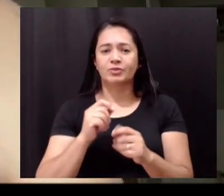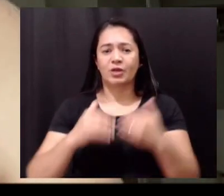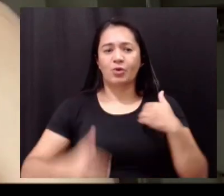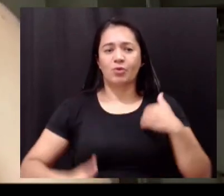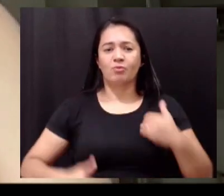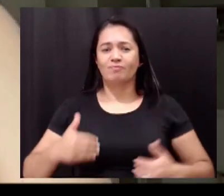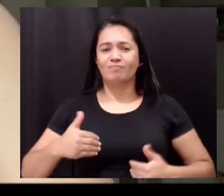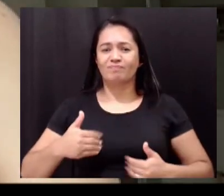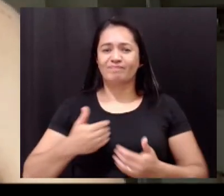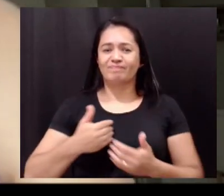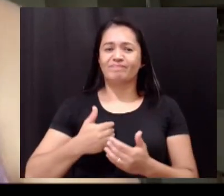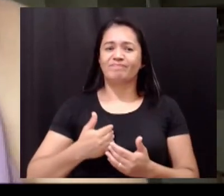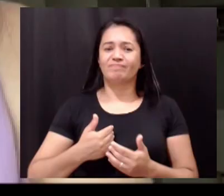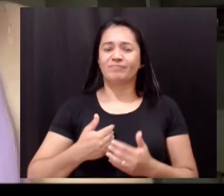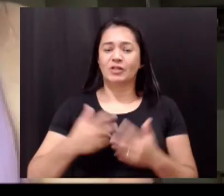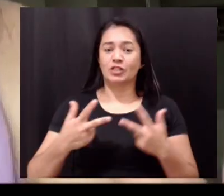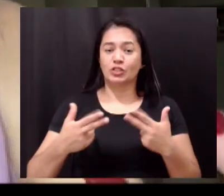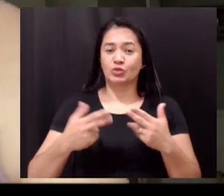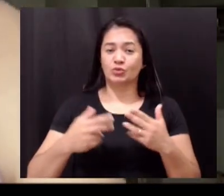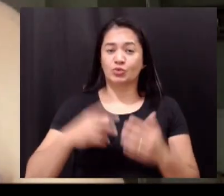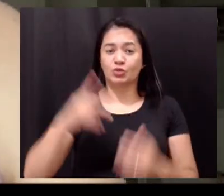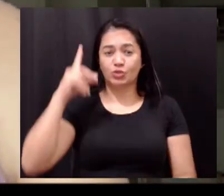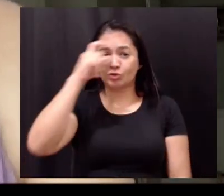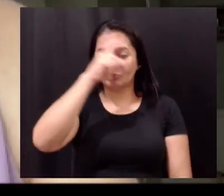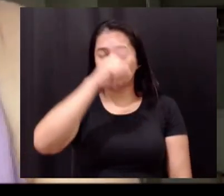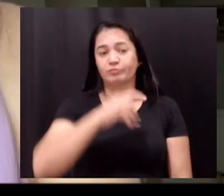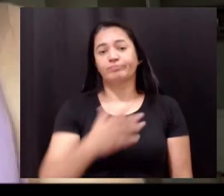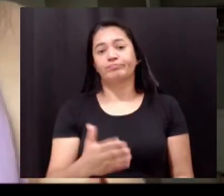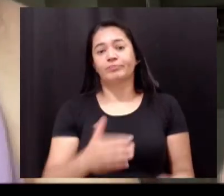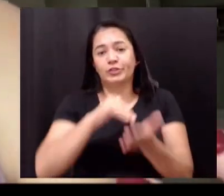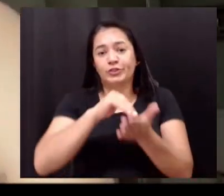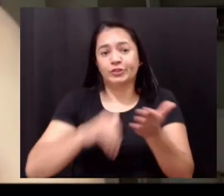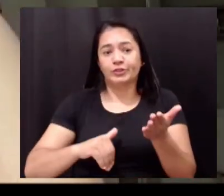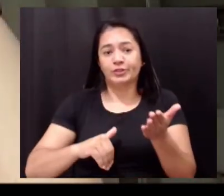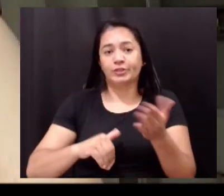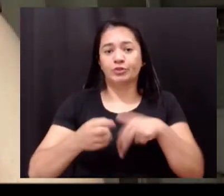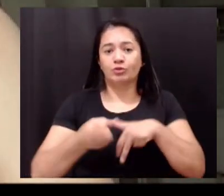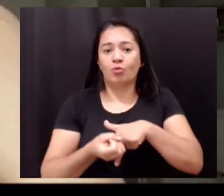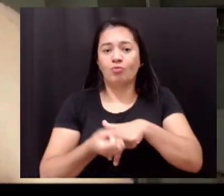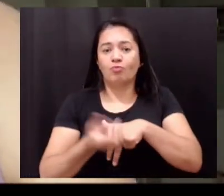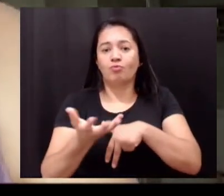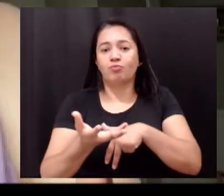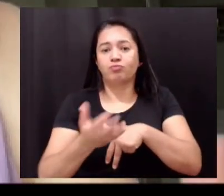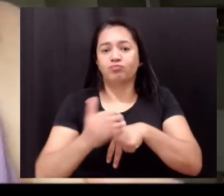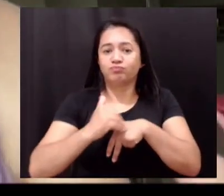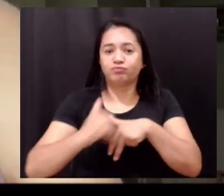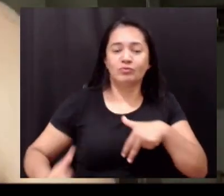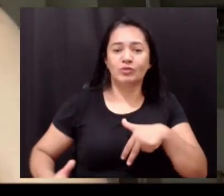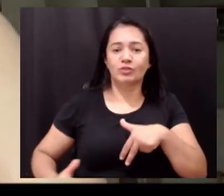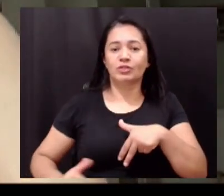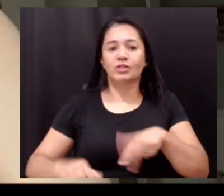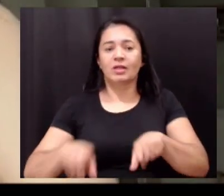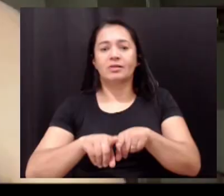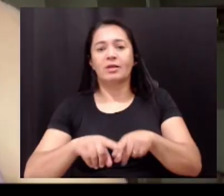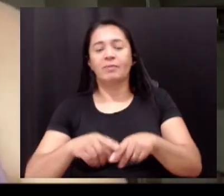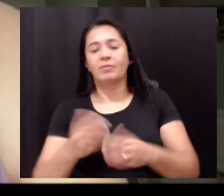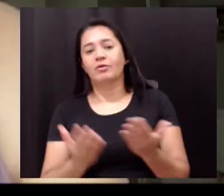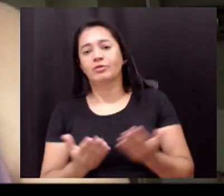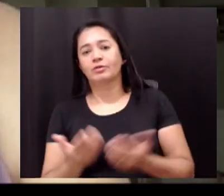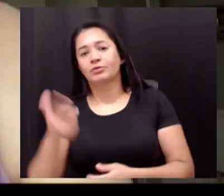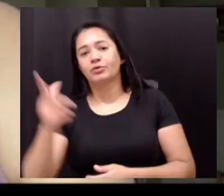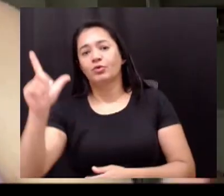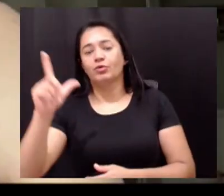uma cirurgia, retirada de um órgão. Eu, além disso, posso estar fazendo uma quimioterapia, posso estar fazendo uma